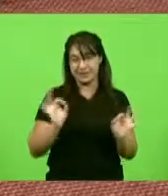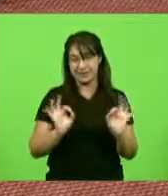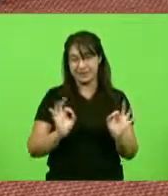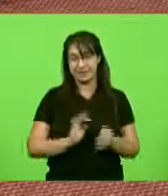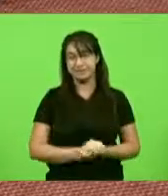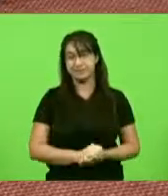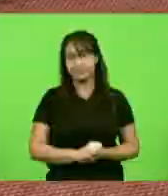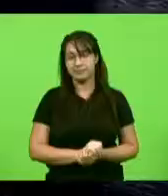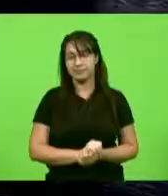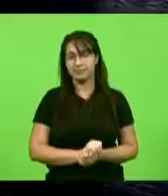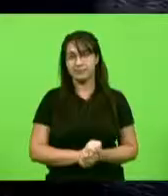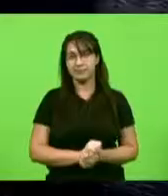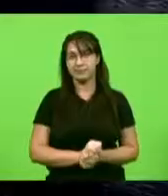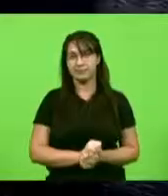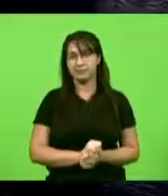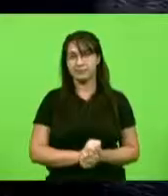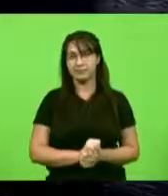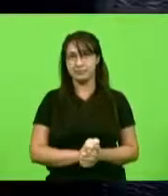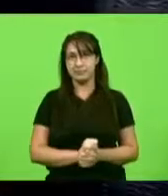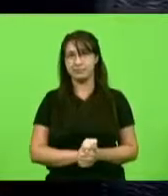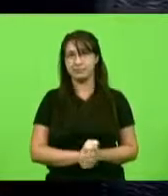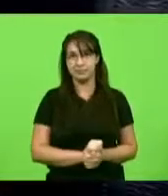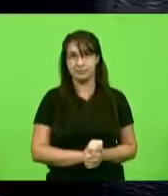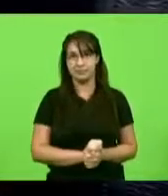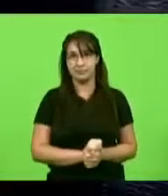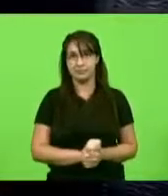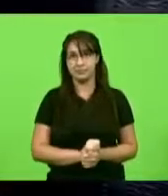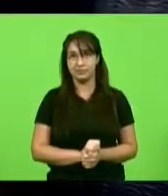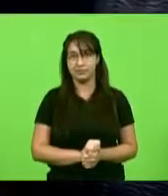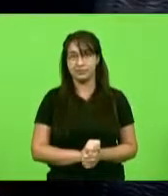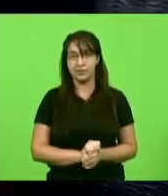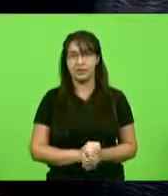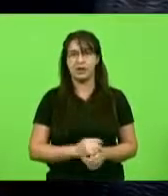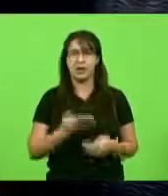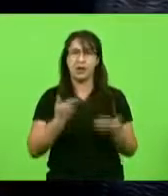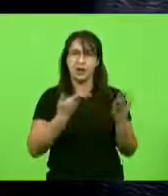Mas, isso aqui tem que ser cobrado